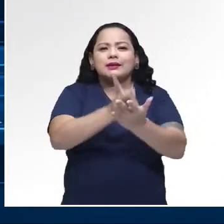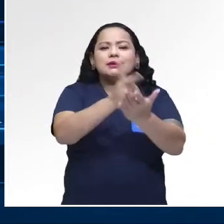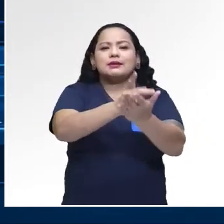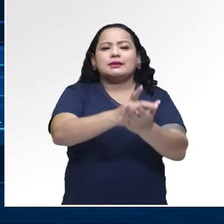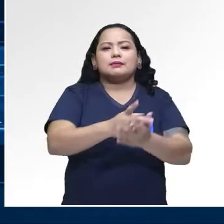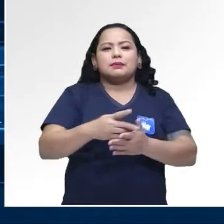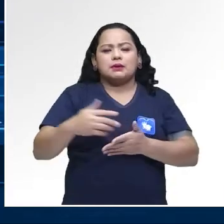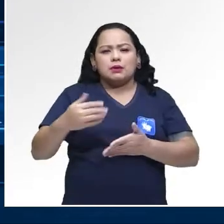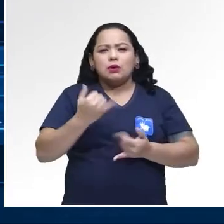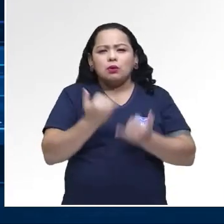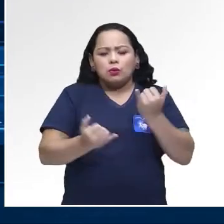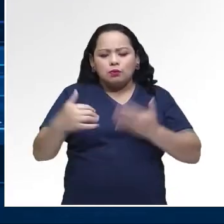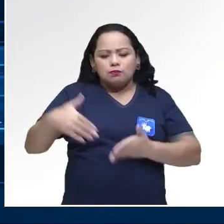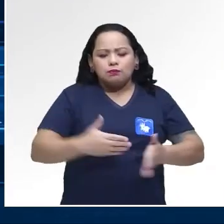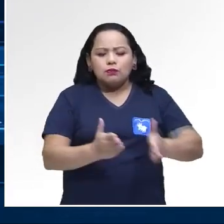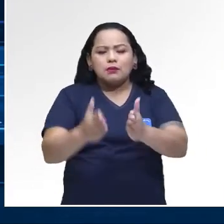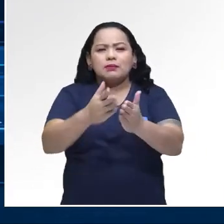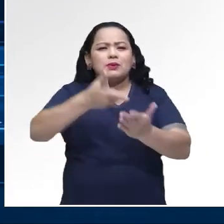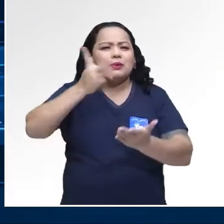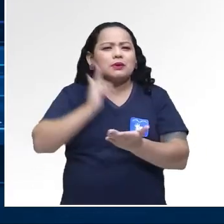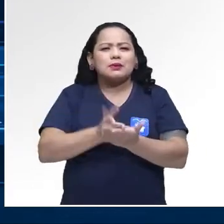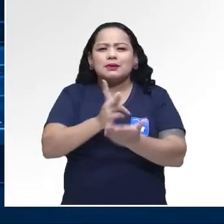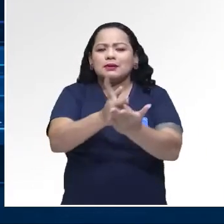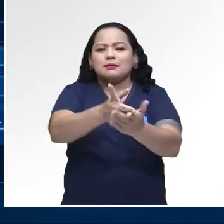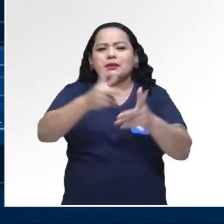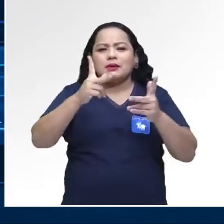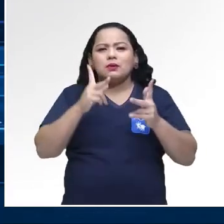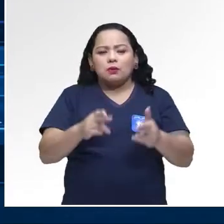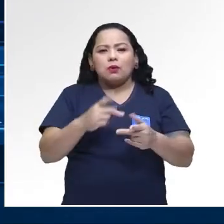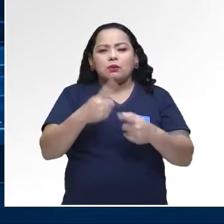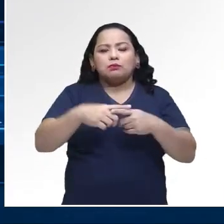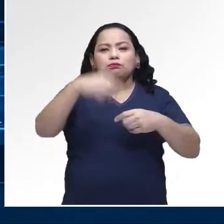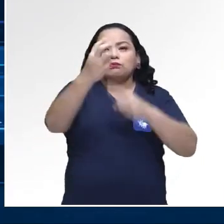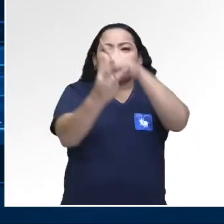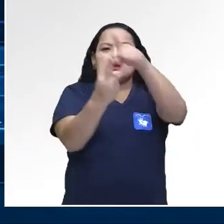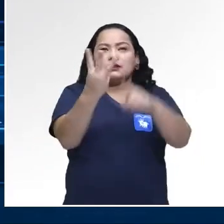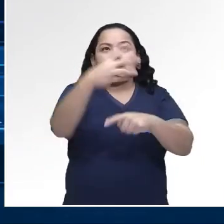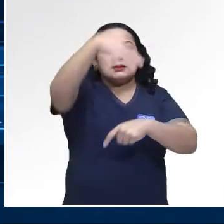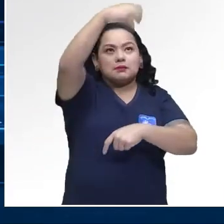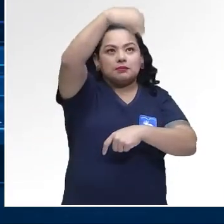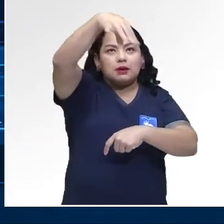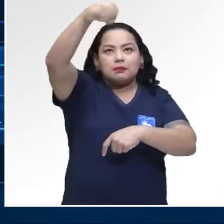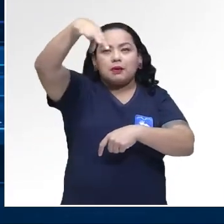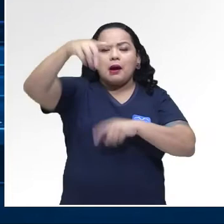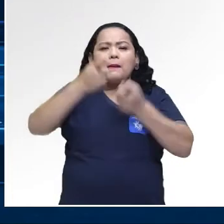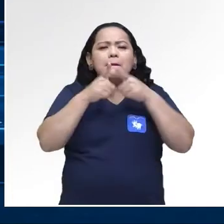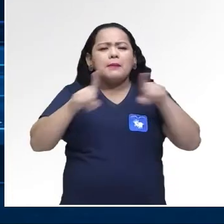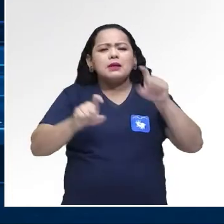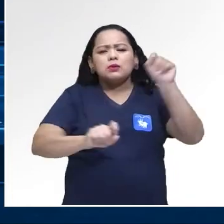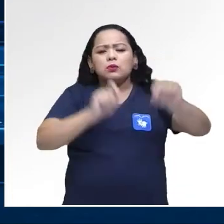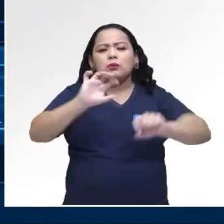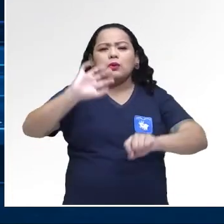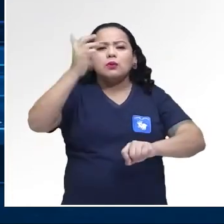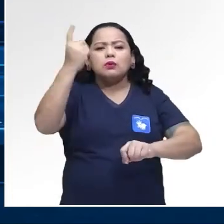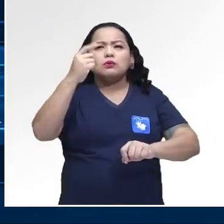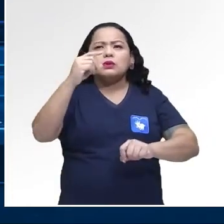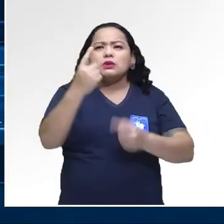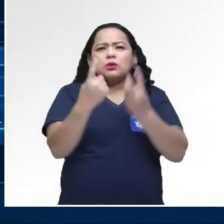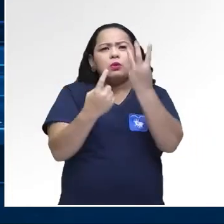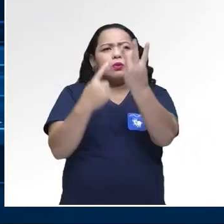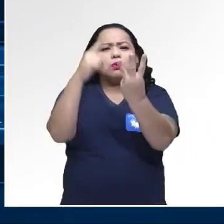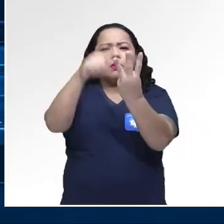o mesmo caminho para acender essas 3 lâmpadas. Mas o que acontece se uma dessas lâmpadas